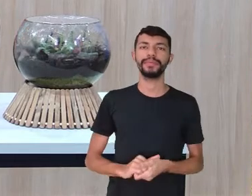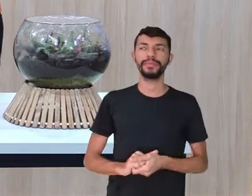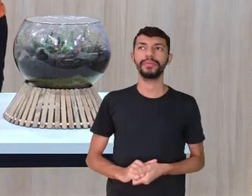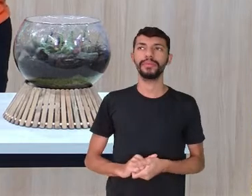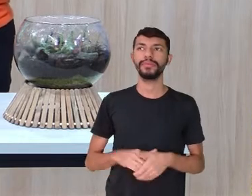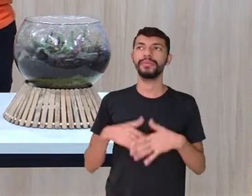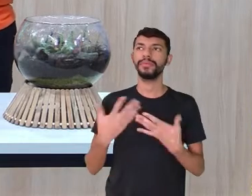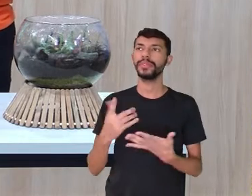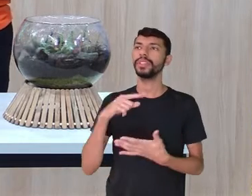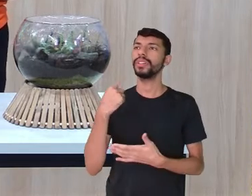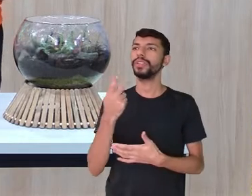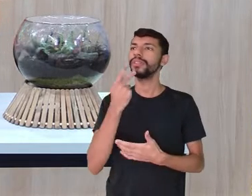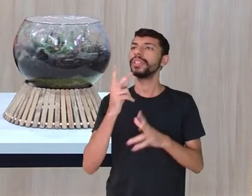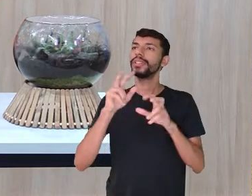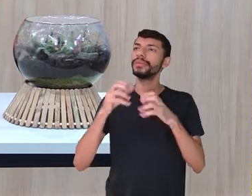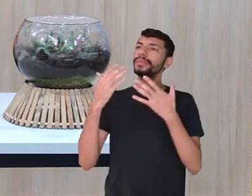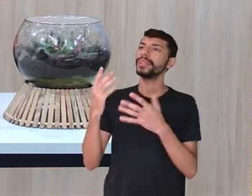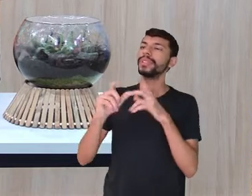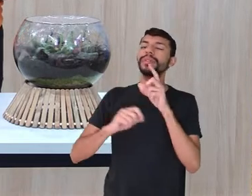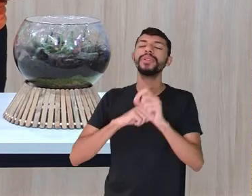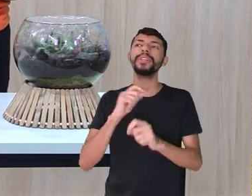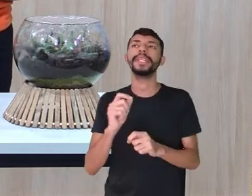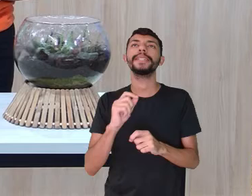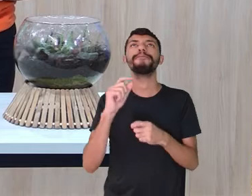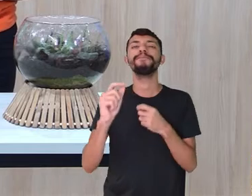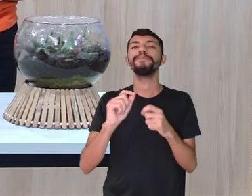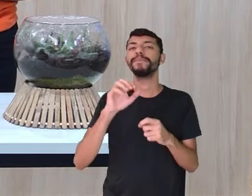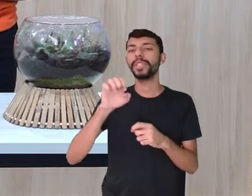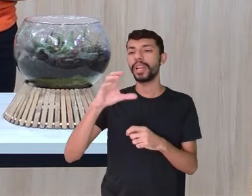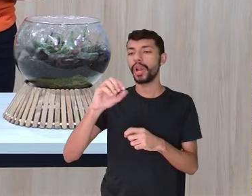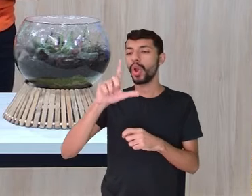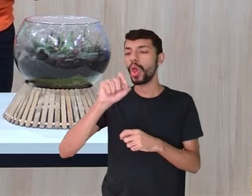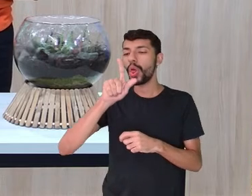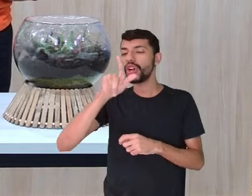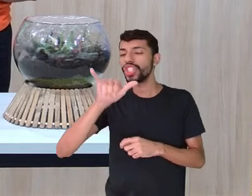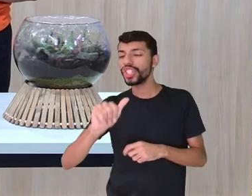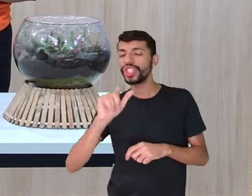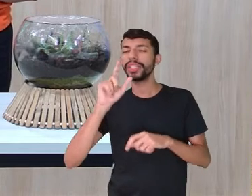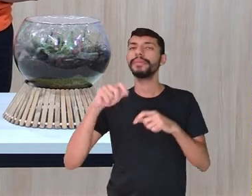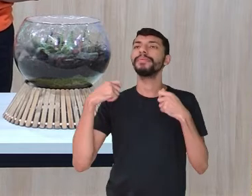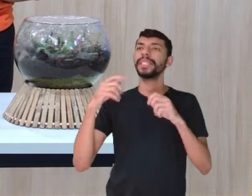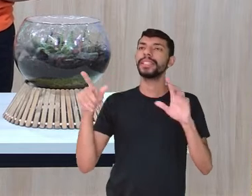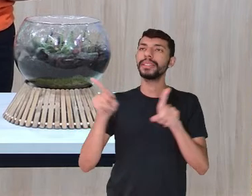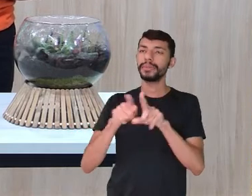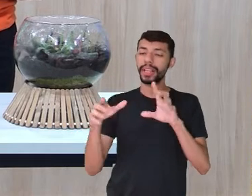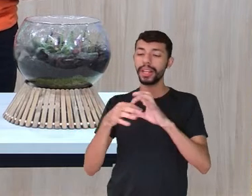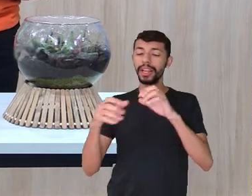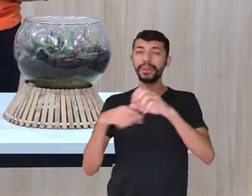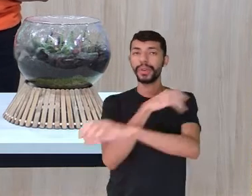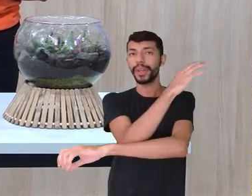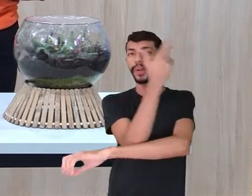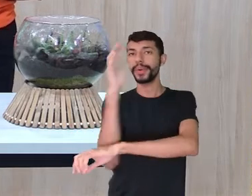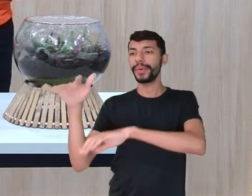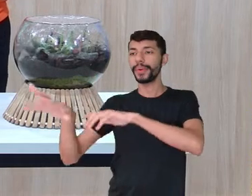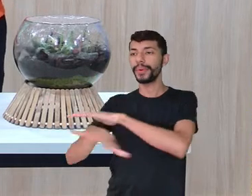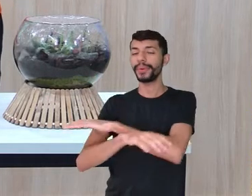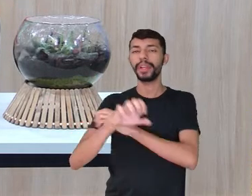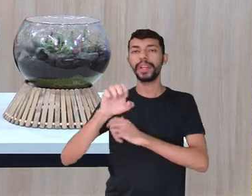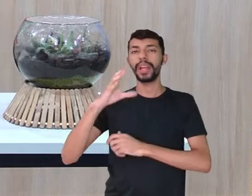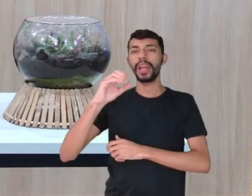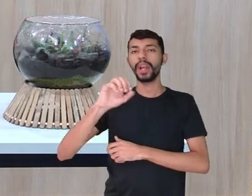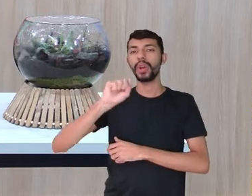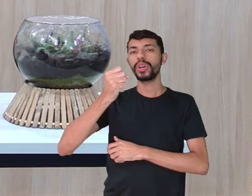nós falamos em ecologia, nós não podemos deixar de falar em ecossistema. E realmente o que é